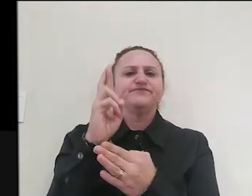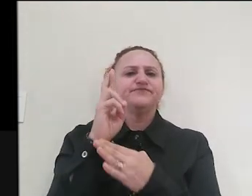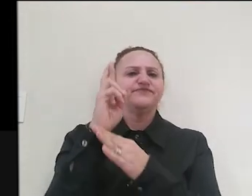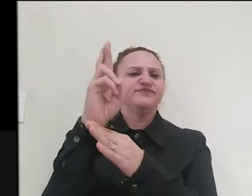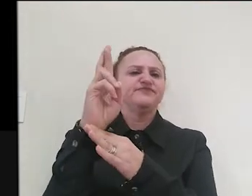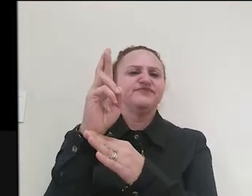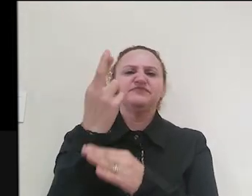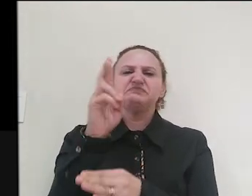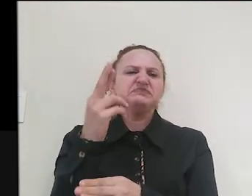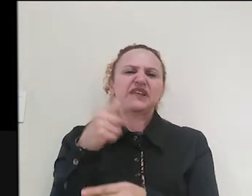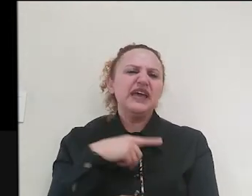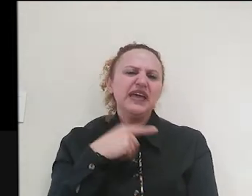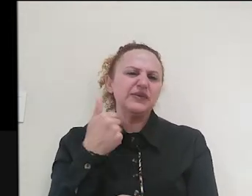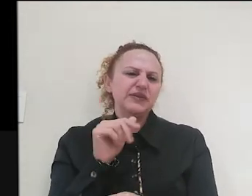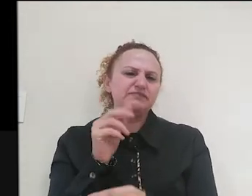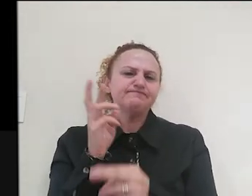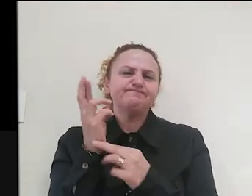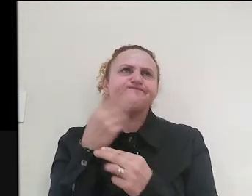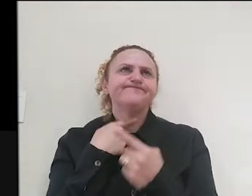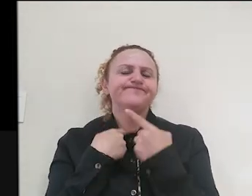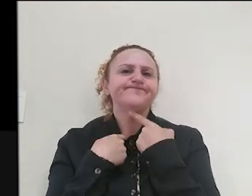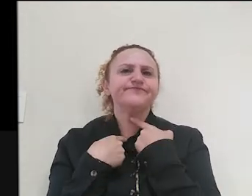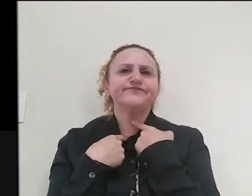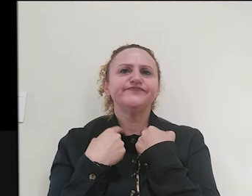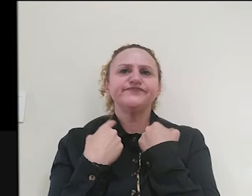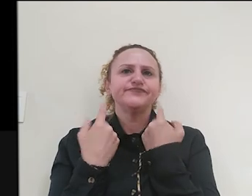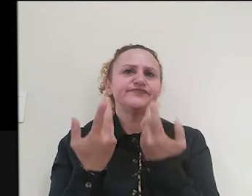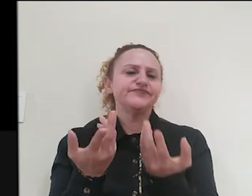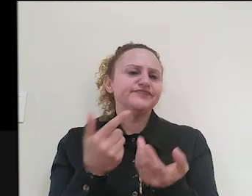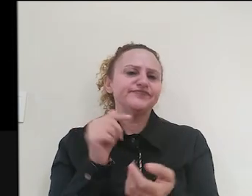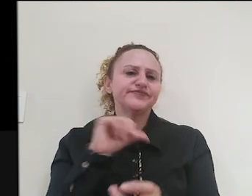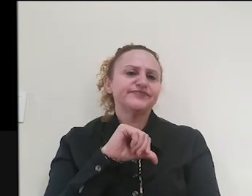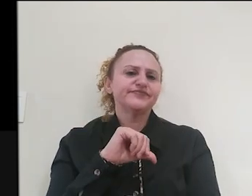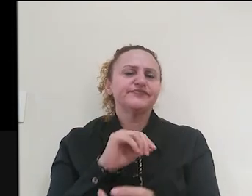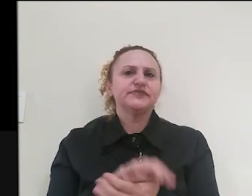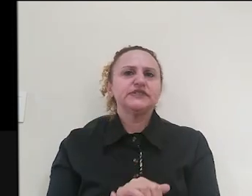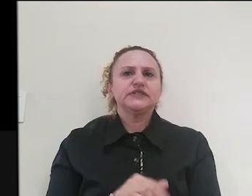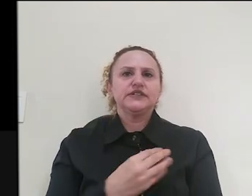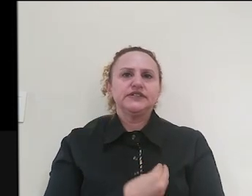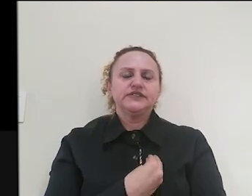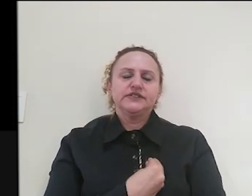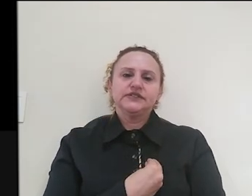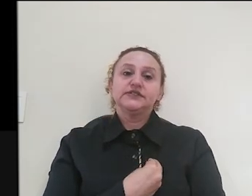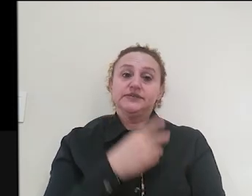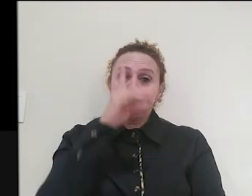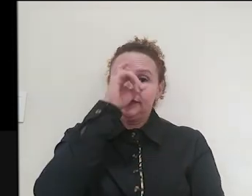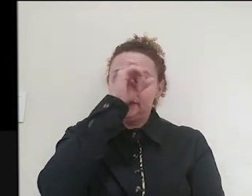uma ambientação aqui, que torna as coisas mais difíceis, né?